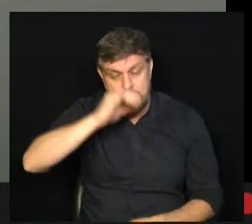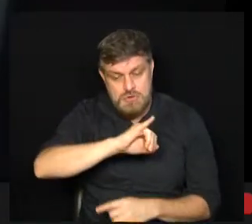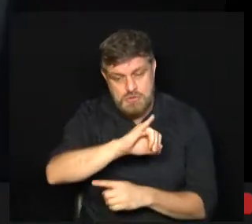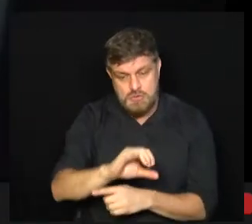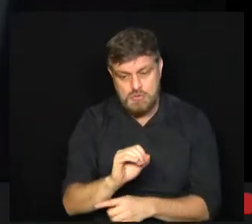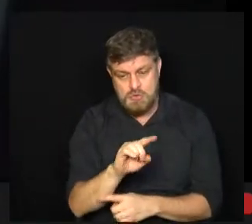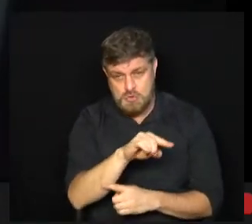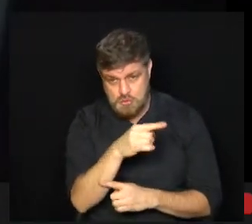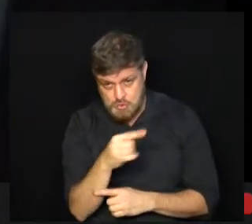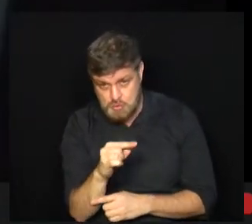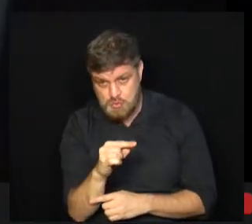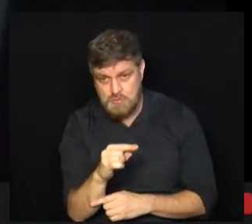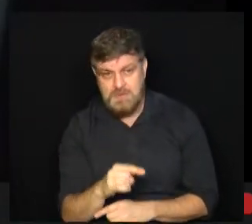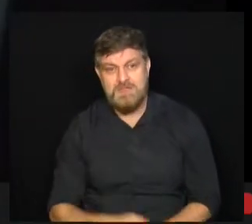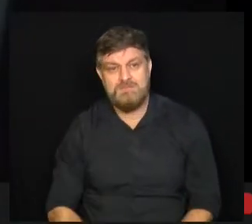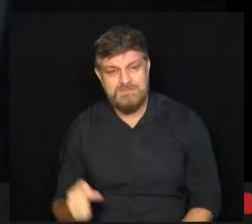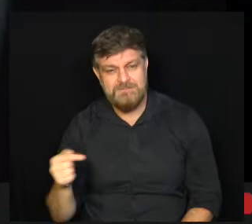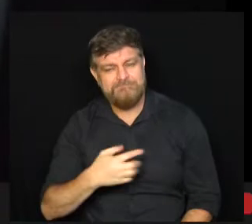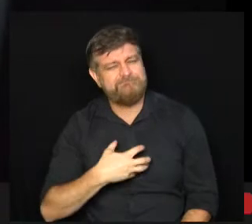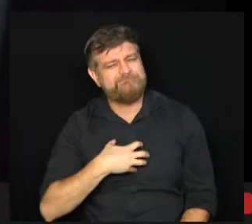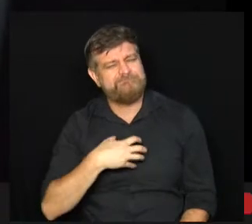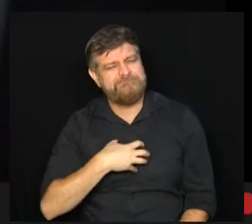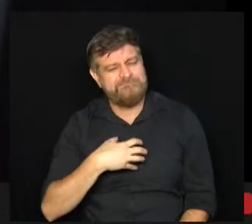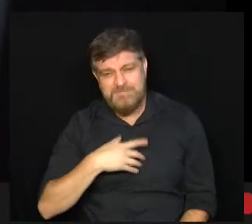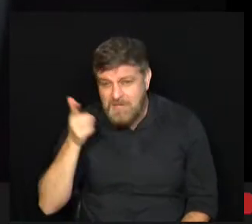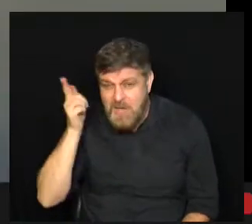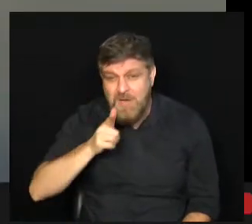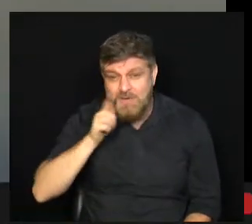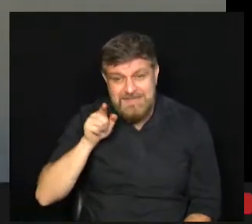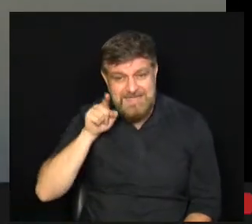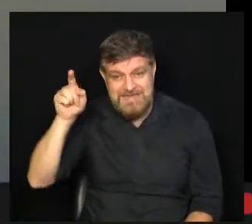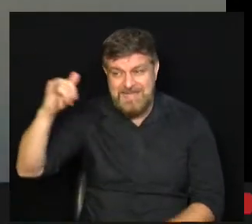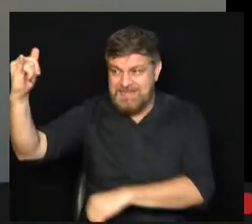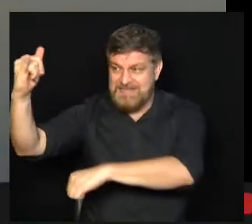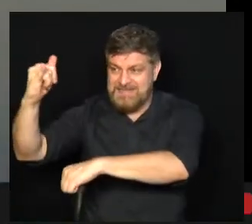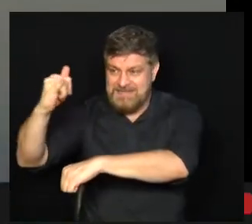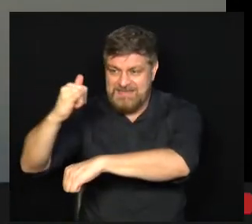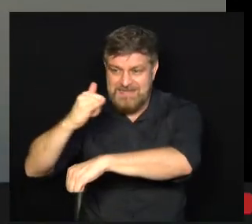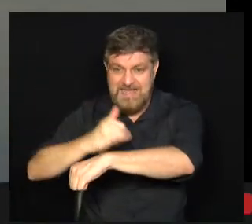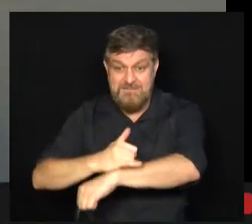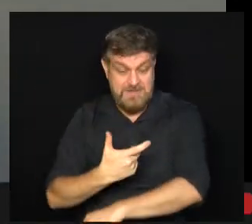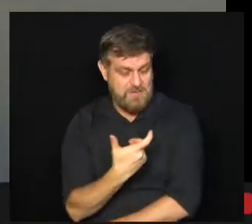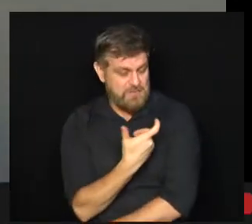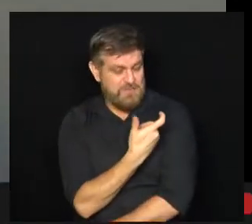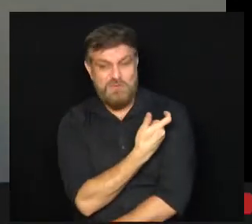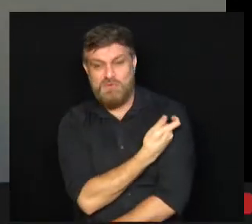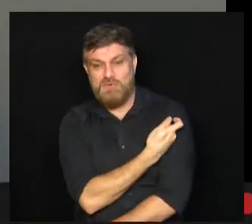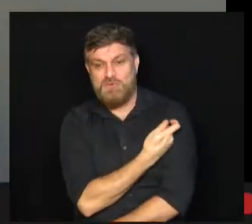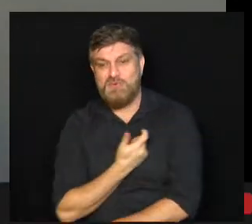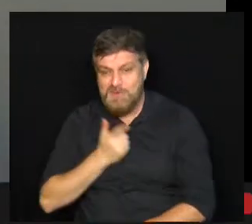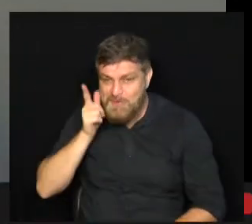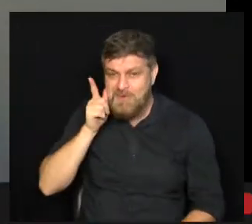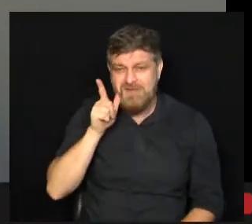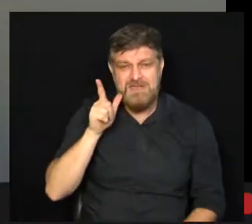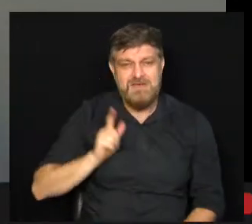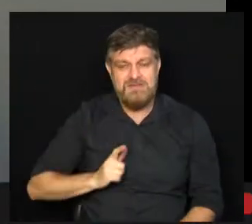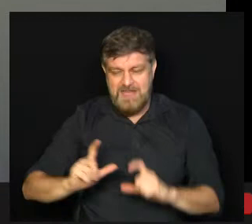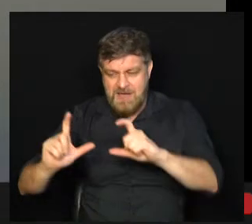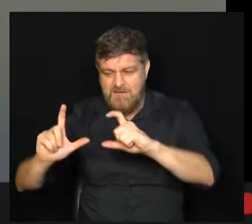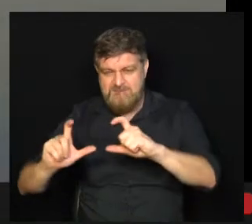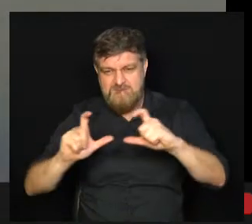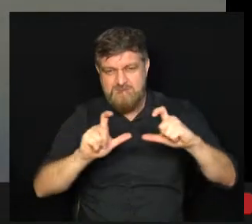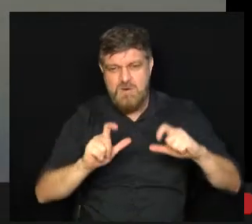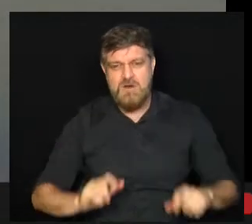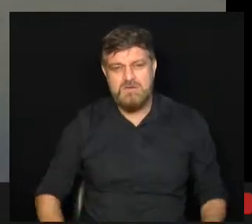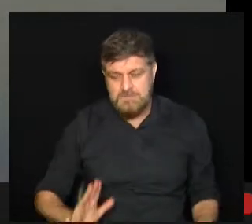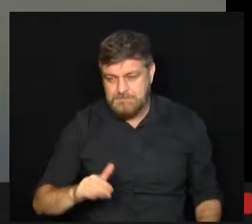uma pessoa de uma sensibilidade maravilhosa. E eu lembro e tenho em casa, Marcelo, fotos de quando